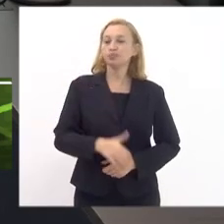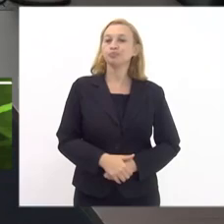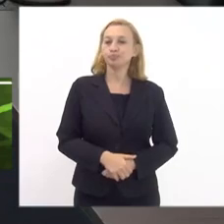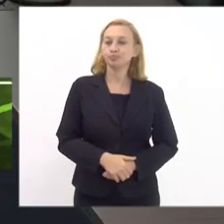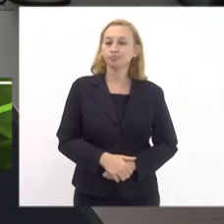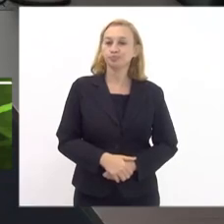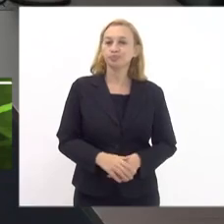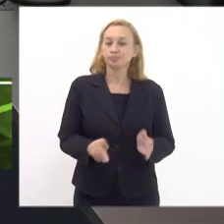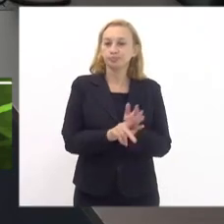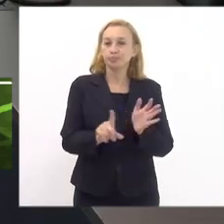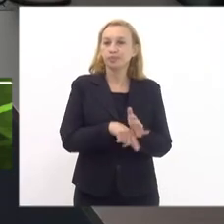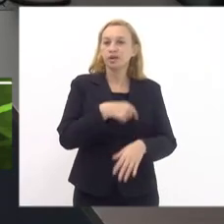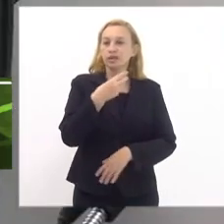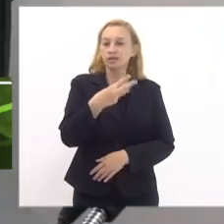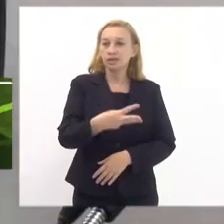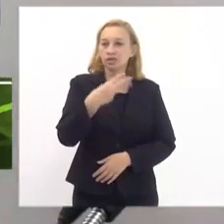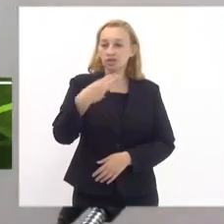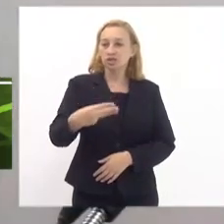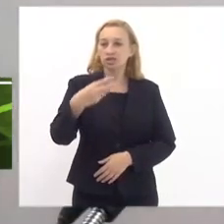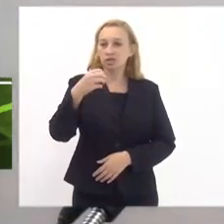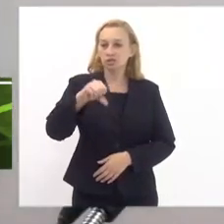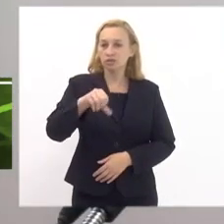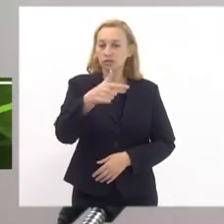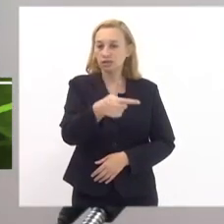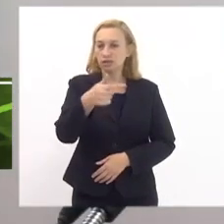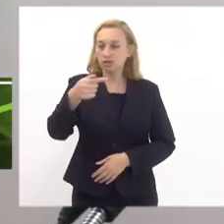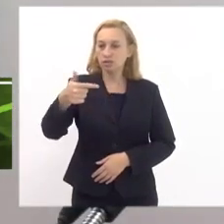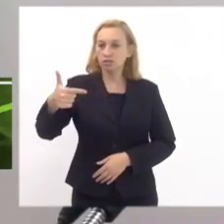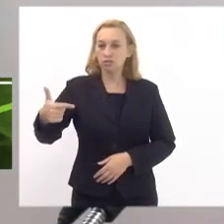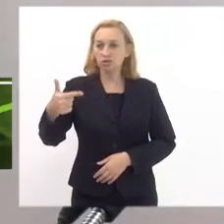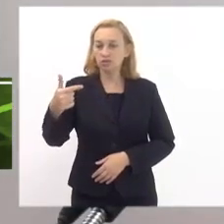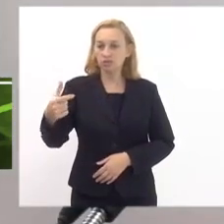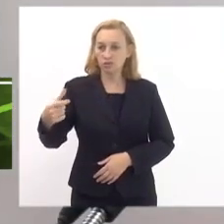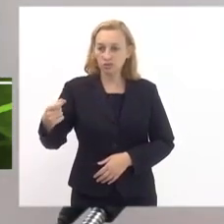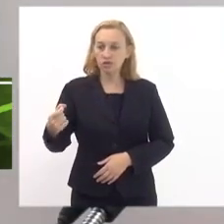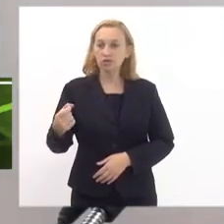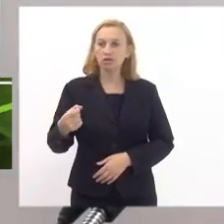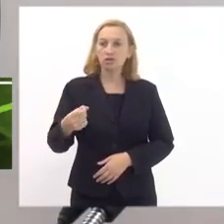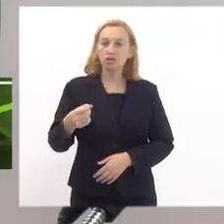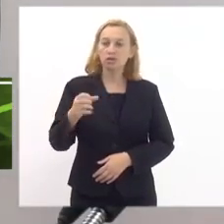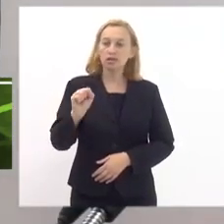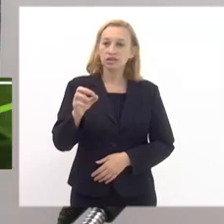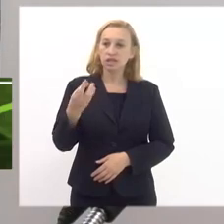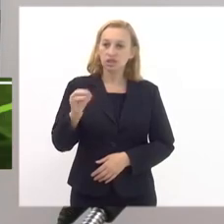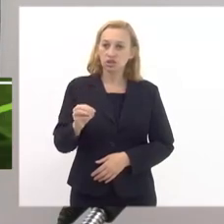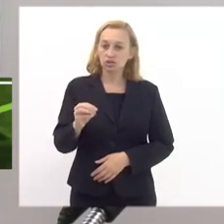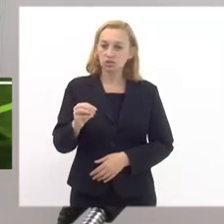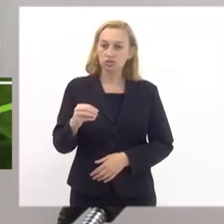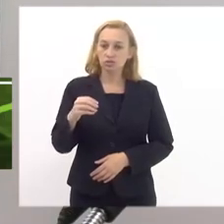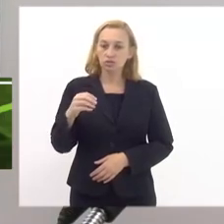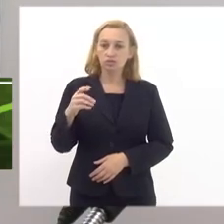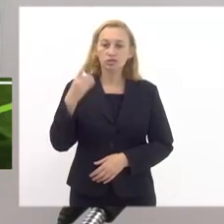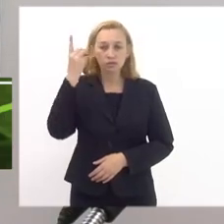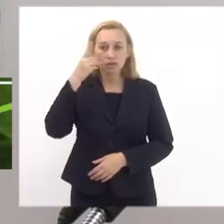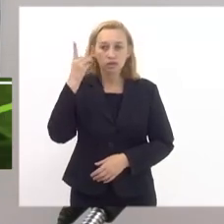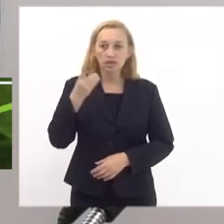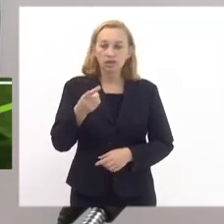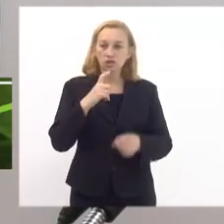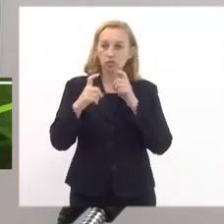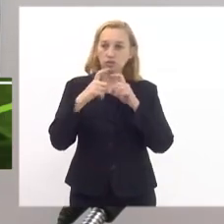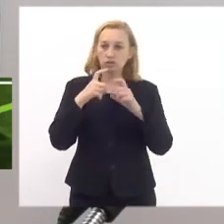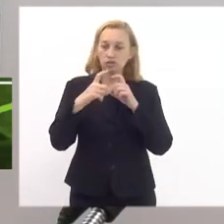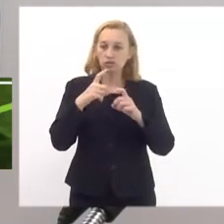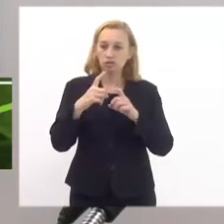Vinte e um. Projeto de lei 3397/2020, autoria do deputado Sérgio Fernandes, parecer pela constitucionalidade. Em discussão.